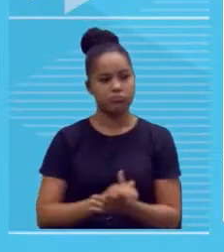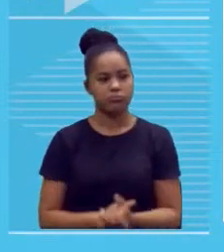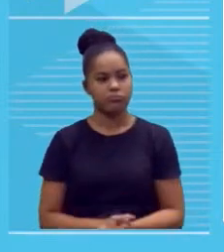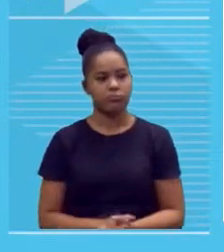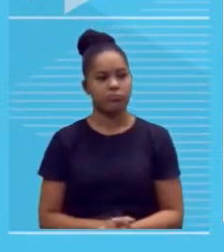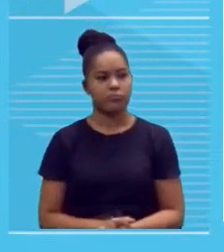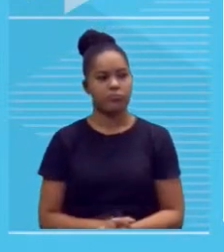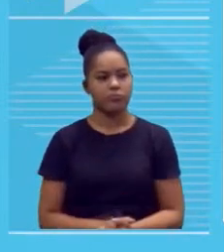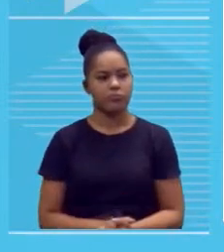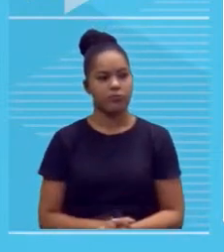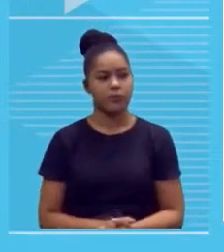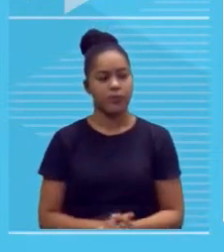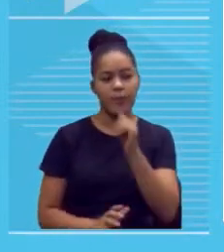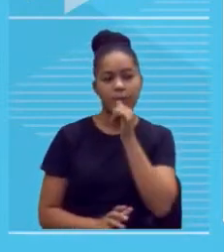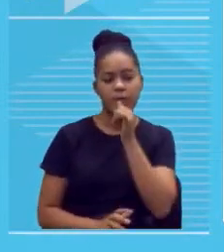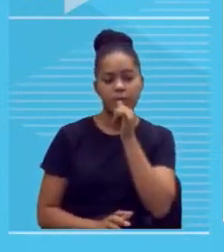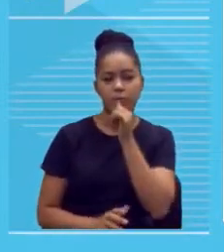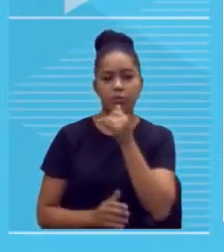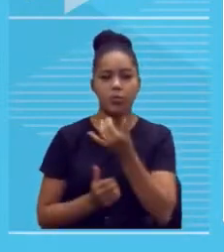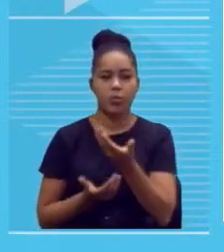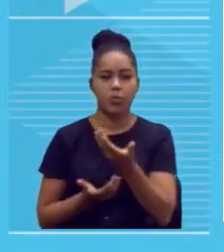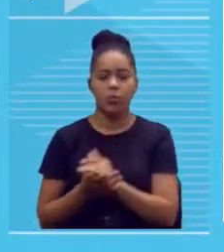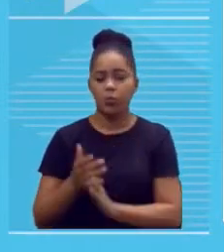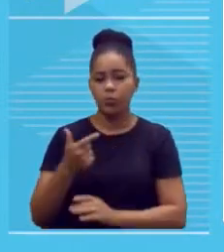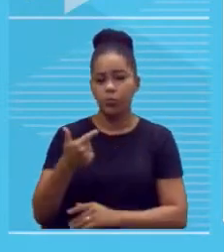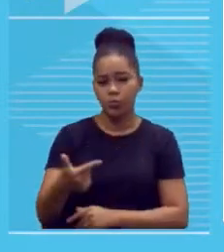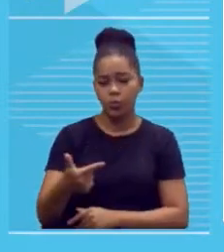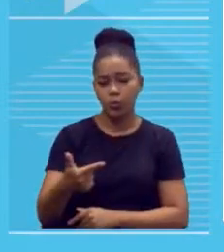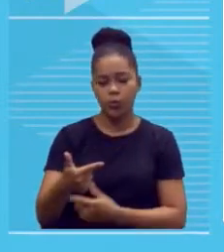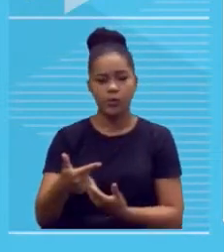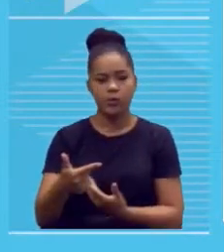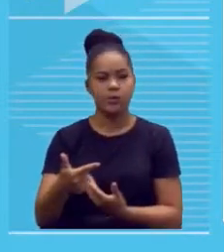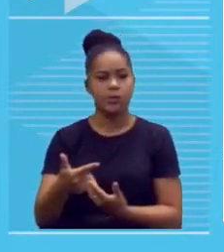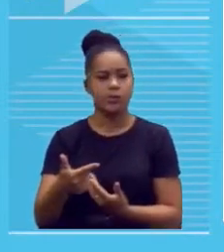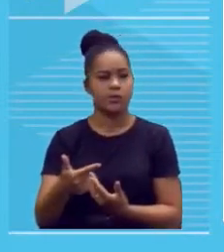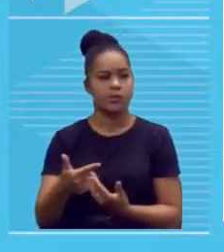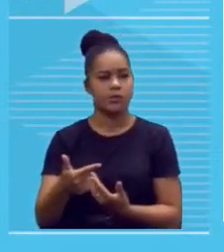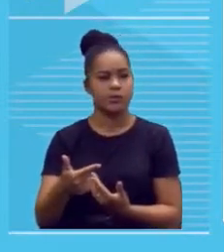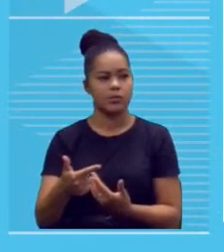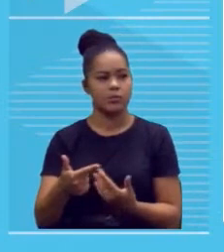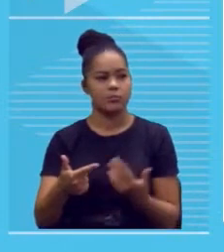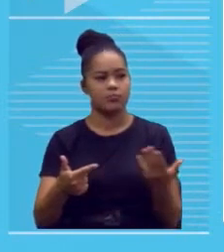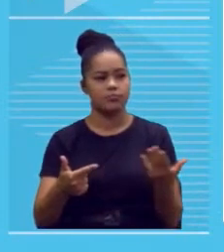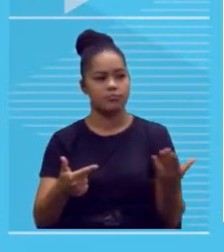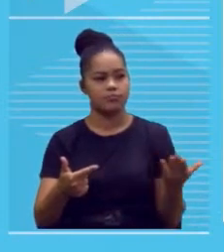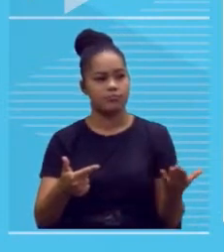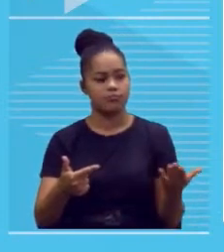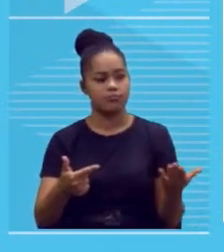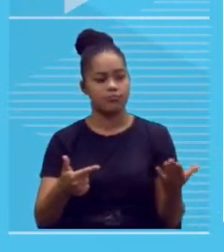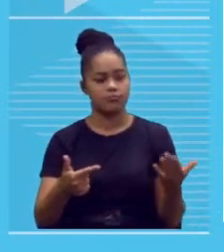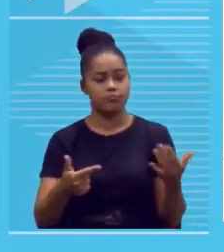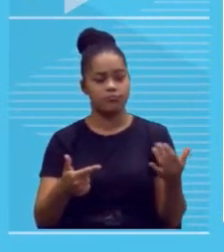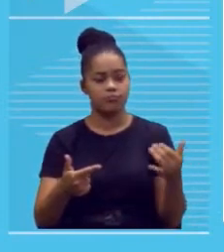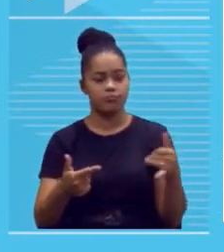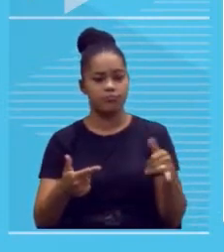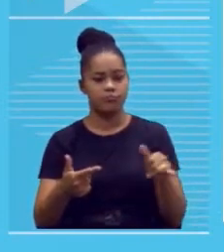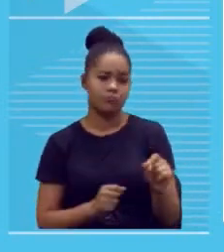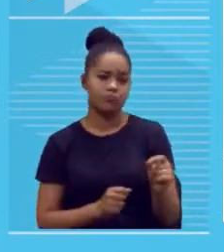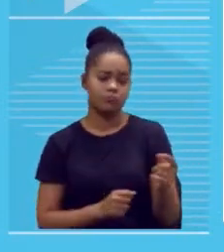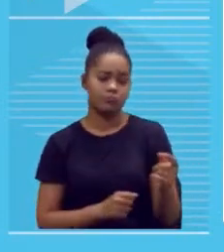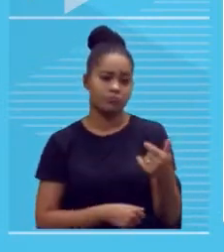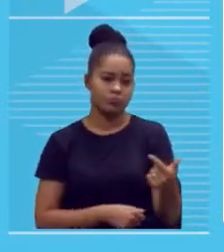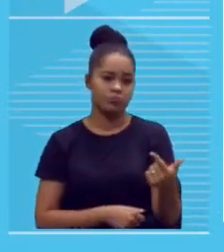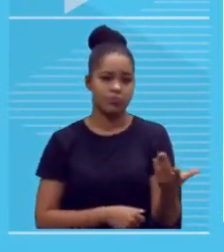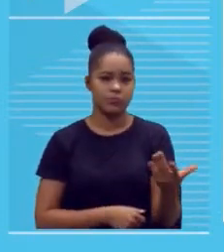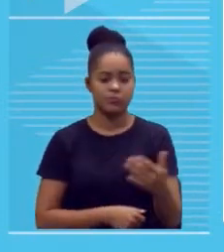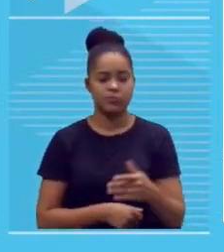zero e o valor do y daquele ponto seria o 2. Então,